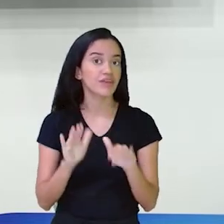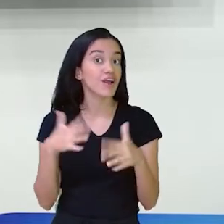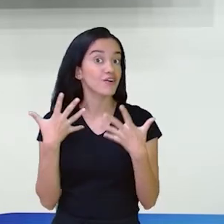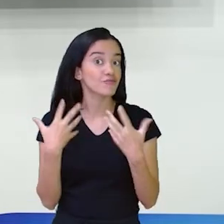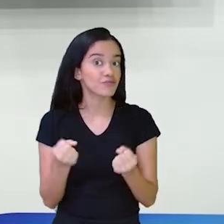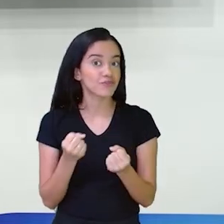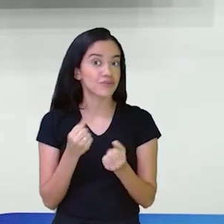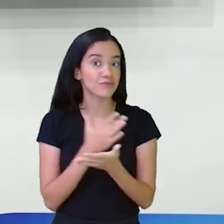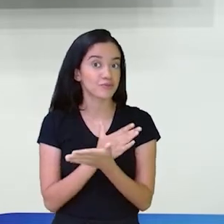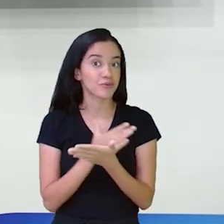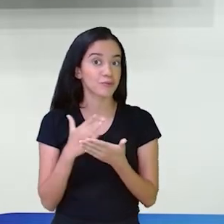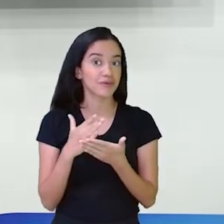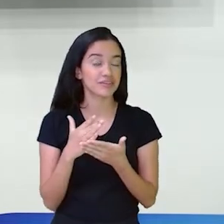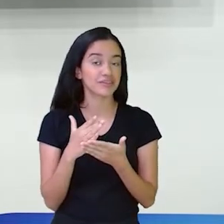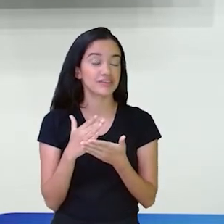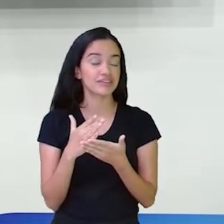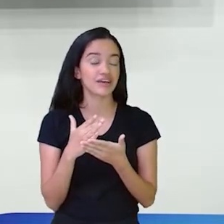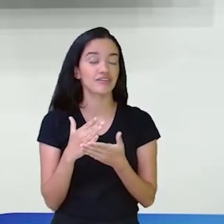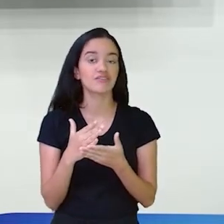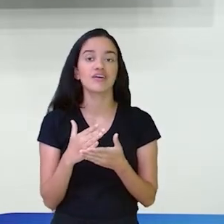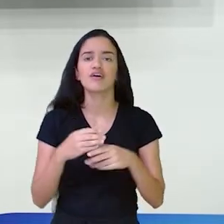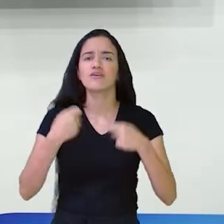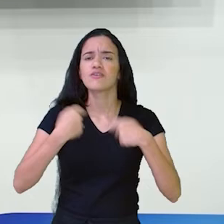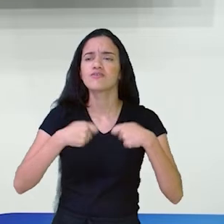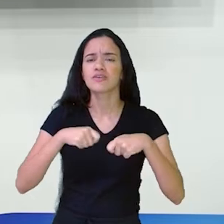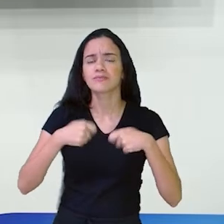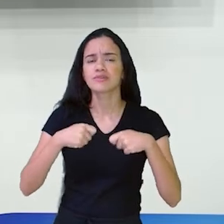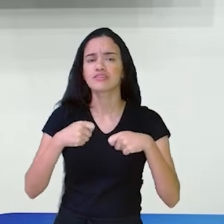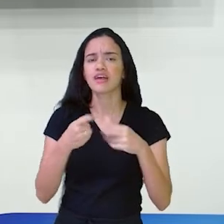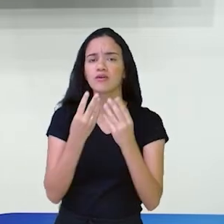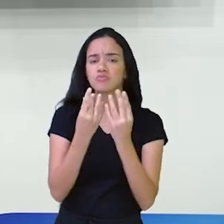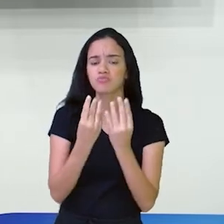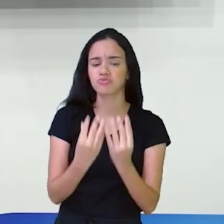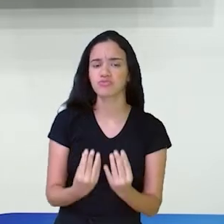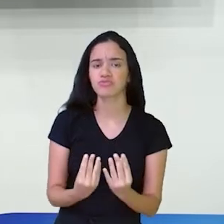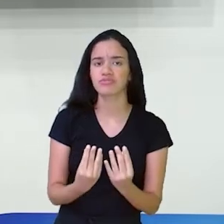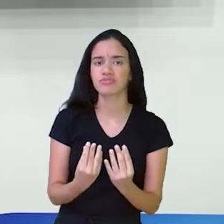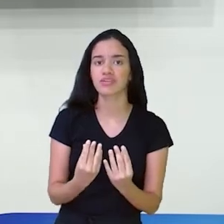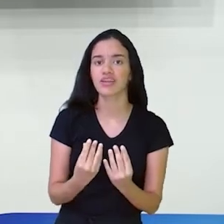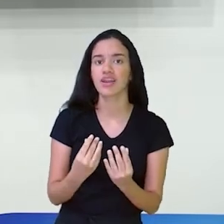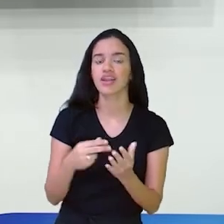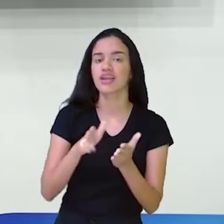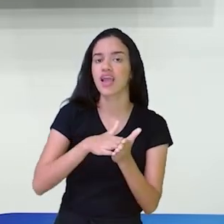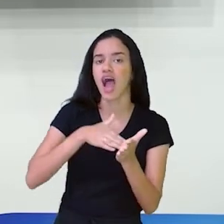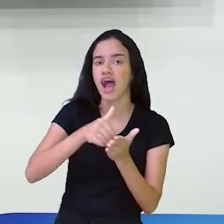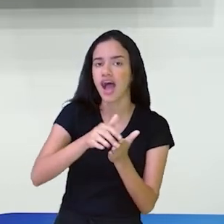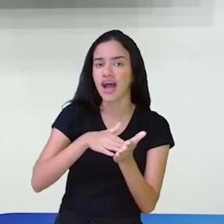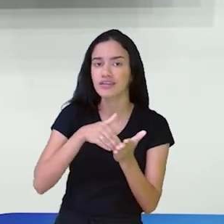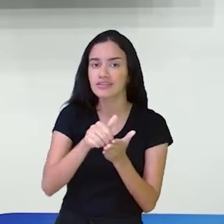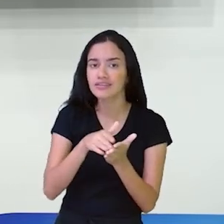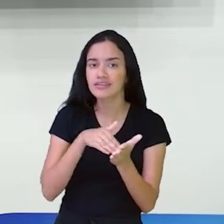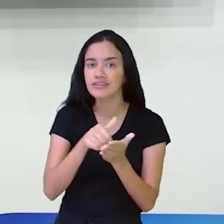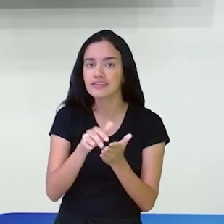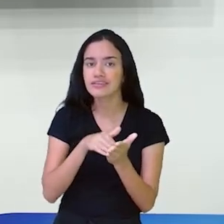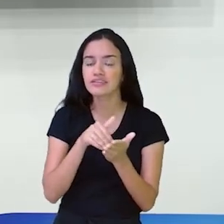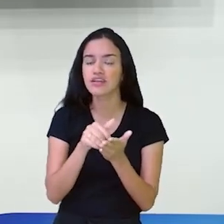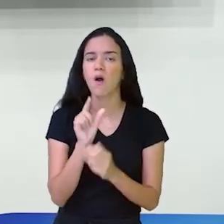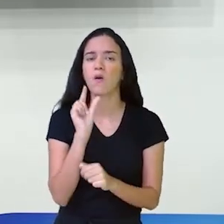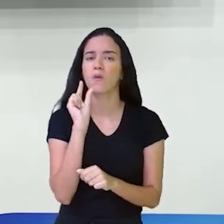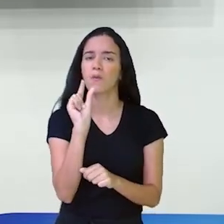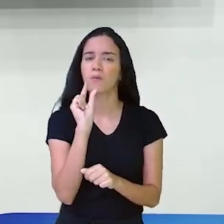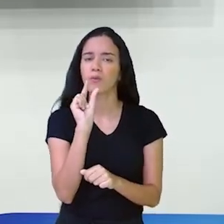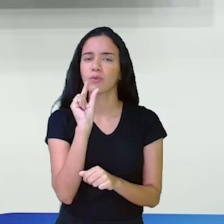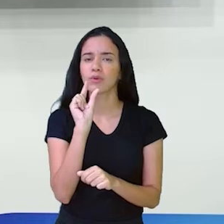começar, a gente vai precisar diluir a tinta. Então, como eu falei, a gente vai precisar usar um pouquinho de água, tá? Então, em